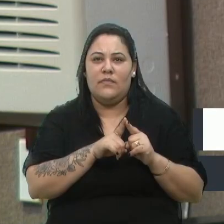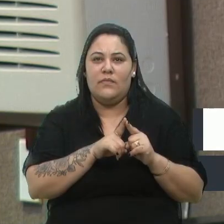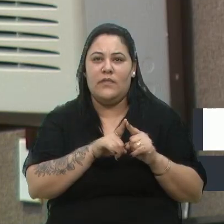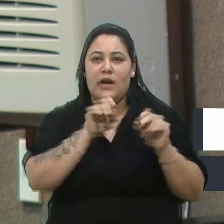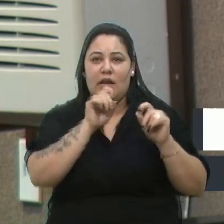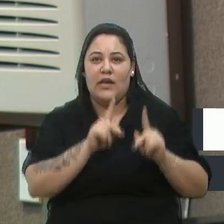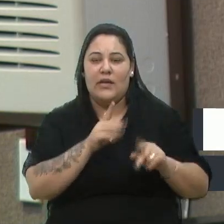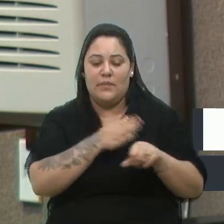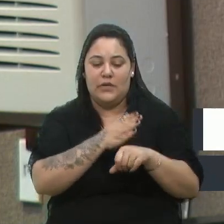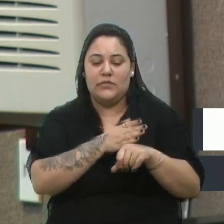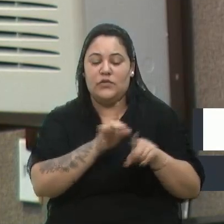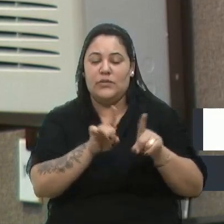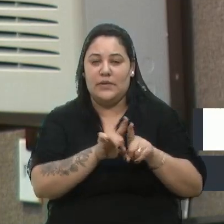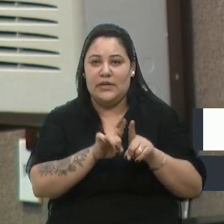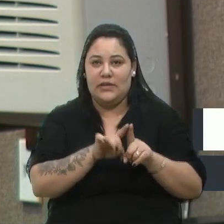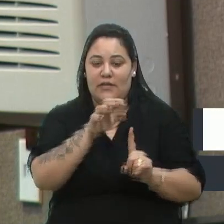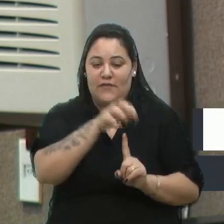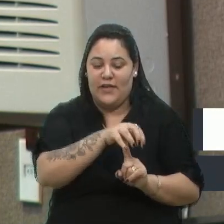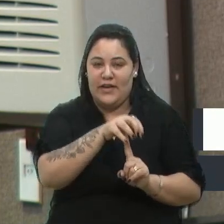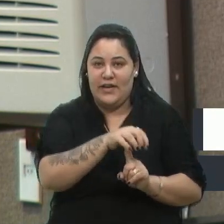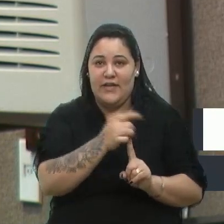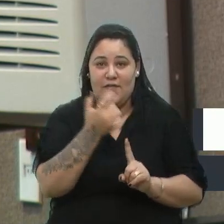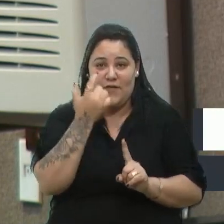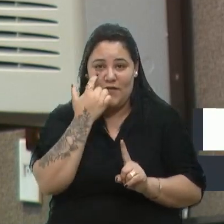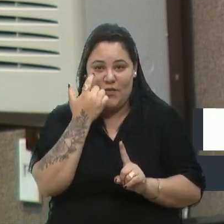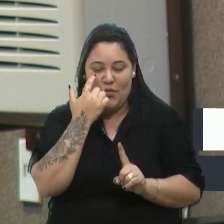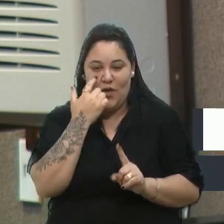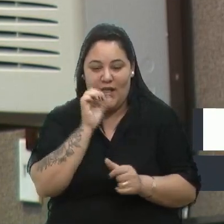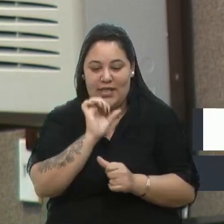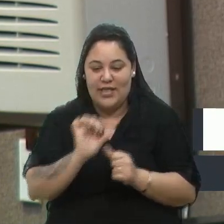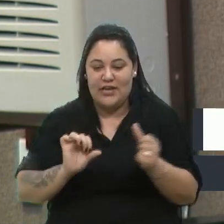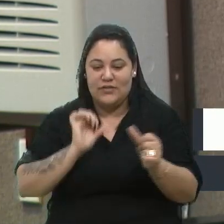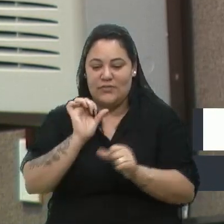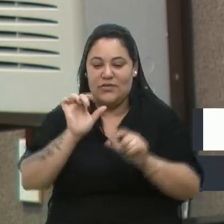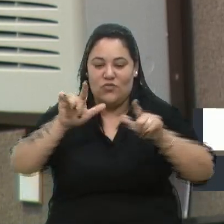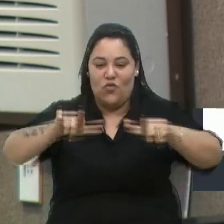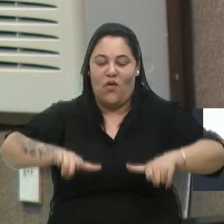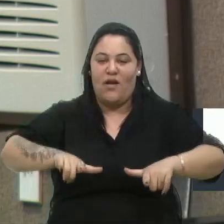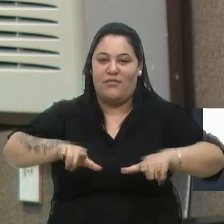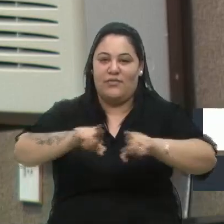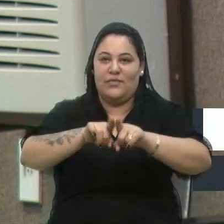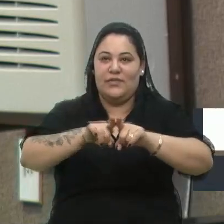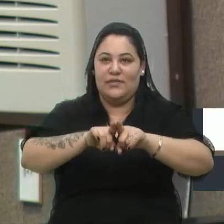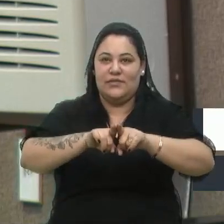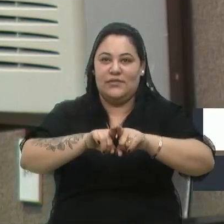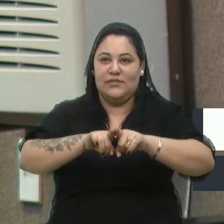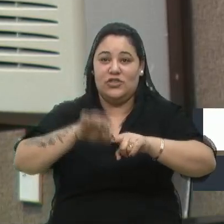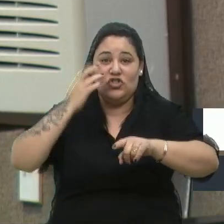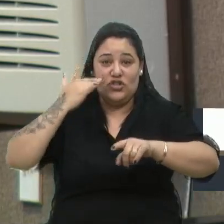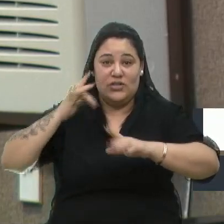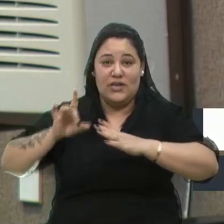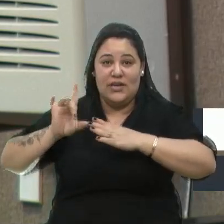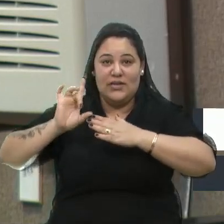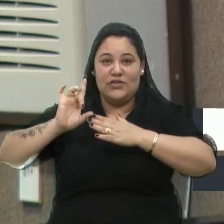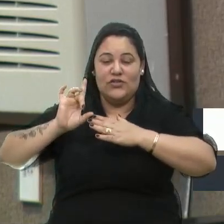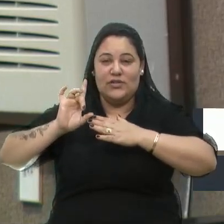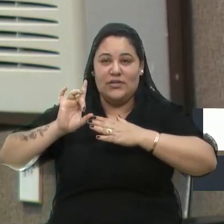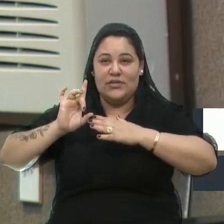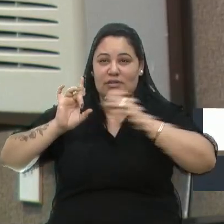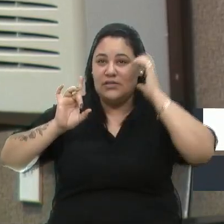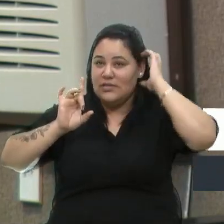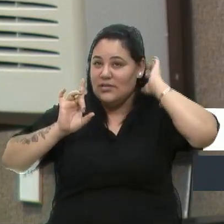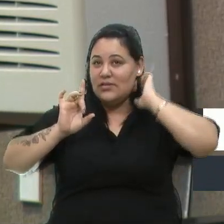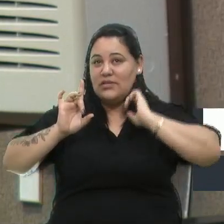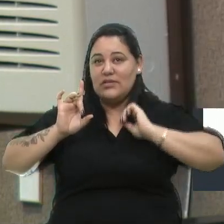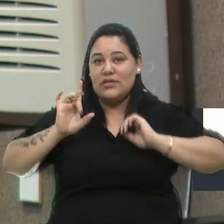lá na Mercopar pôde ver a transformação daquele local, que dias antes sediou